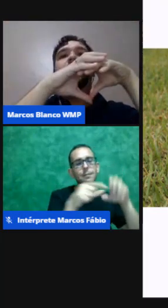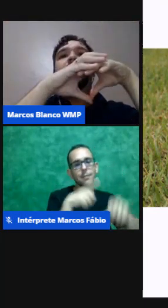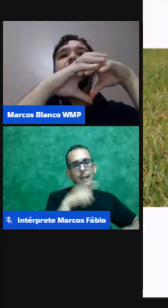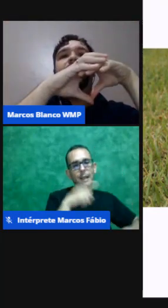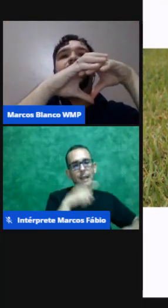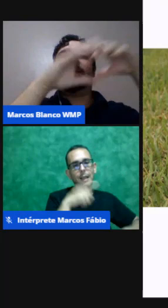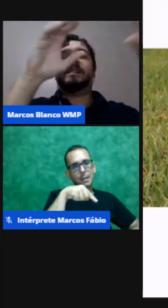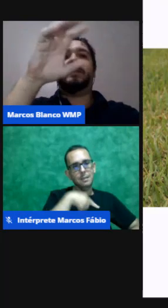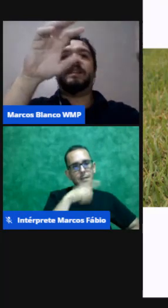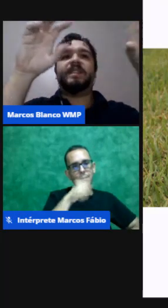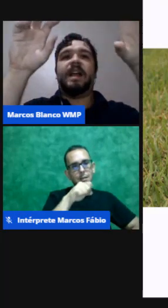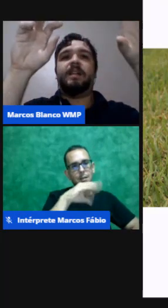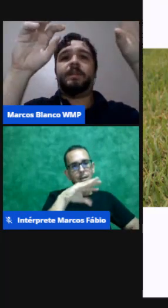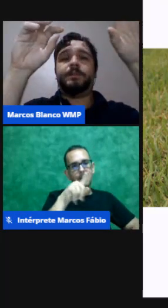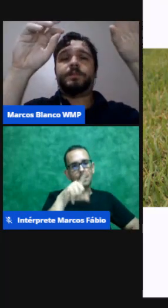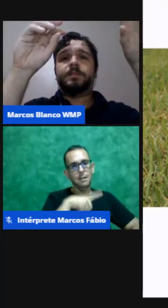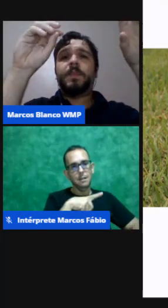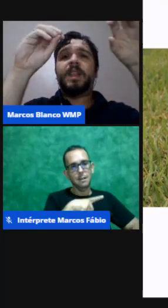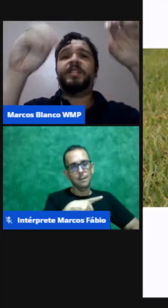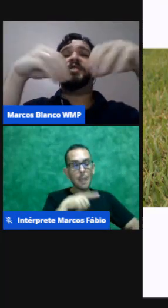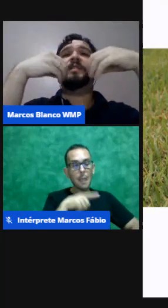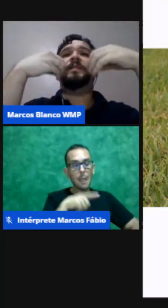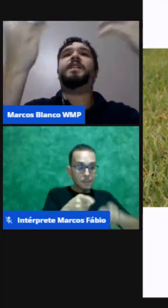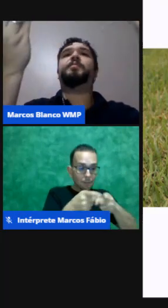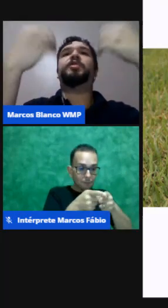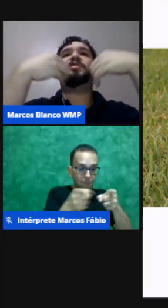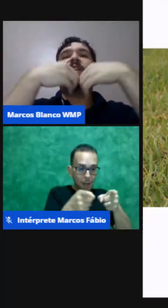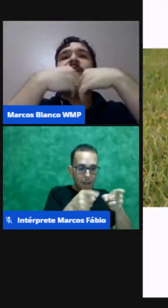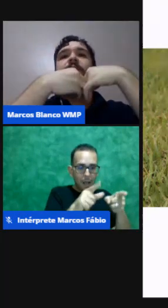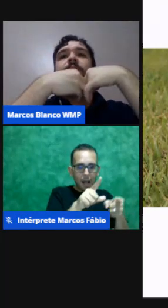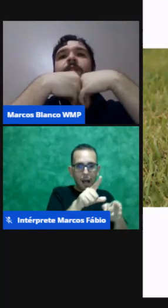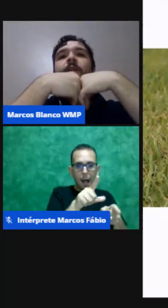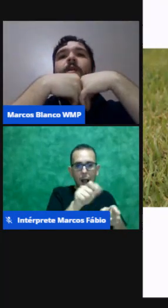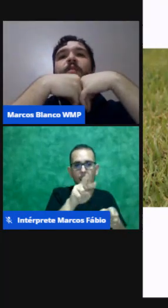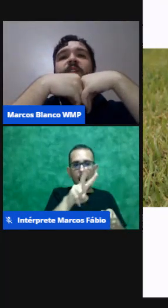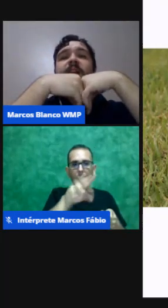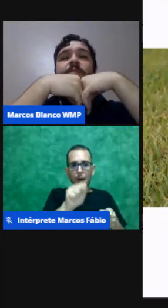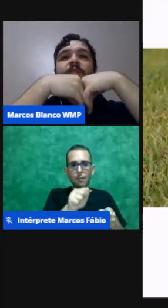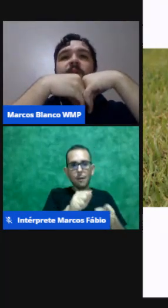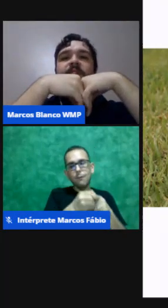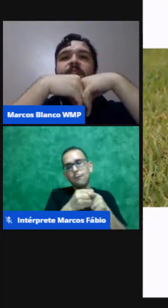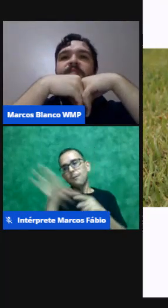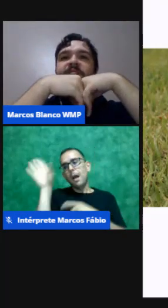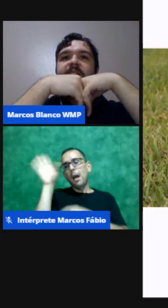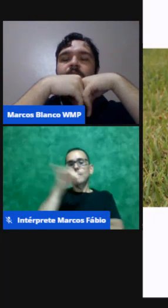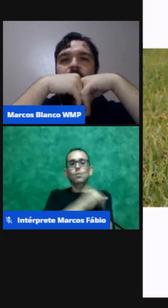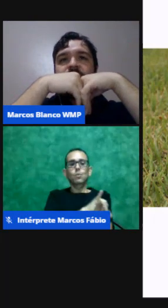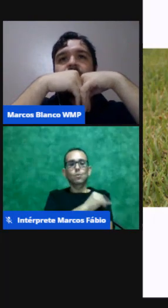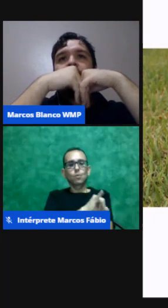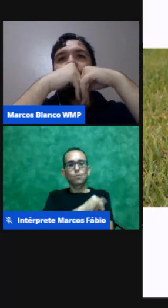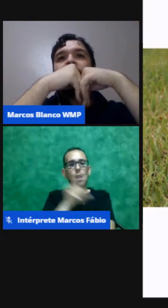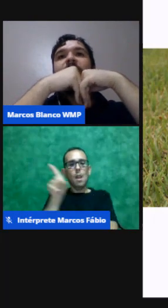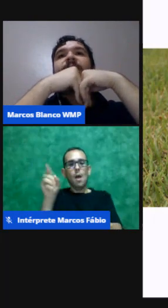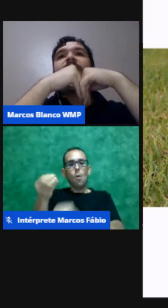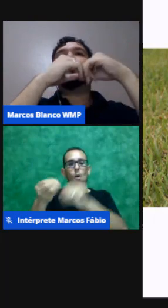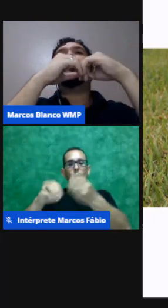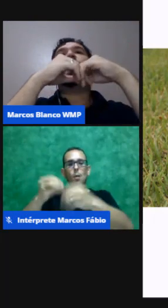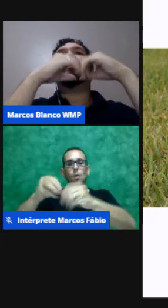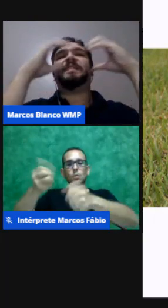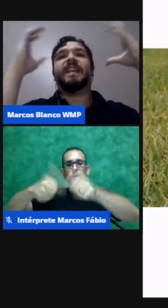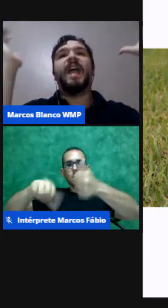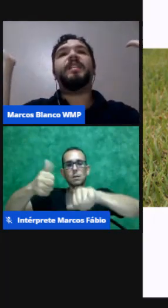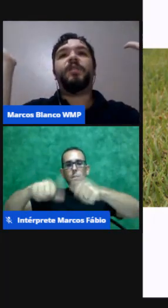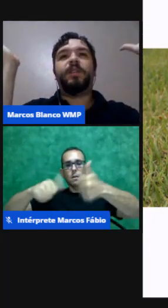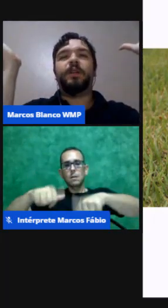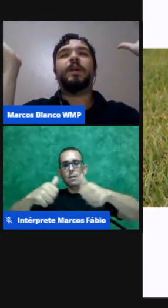Grande. Nessa fase de larva, a gente envia para o Rio de Janeiro, para um laboratório de diagnóstico, para